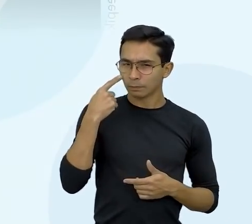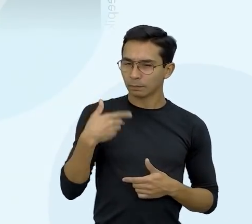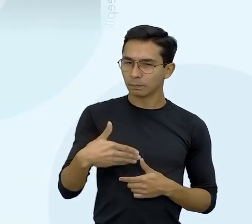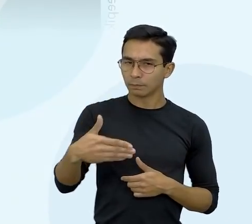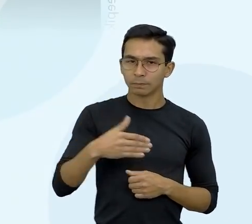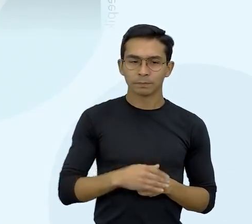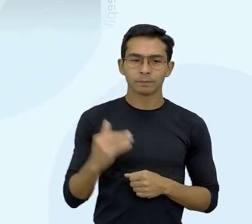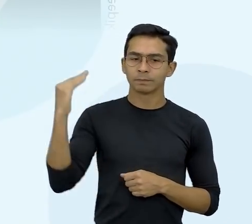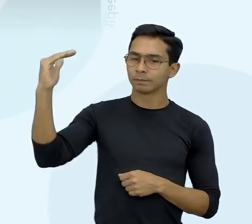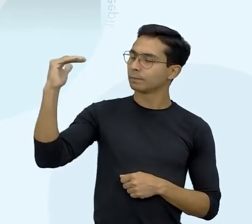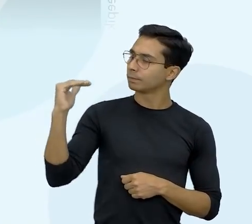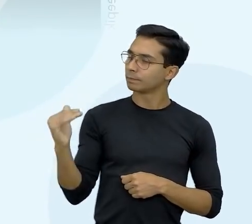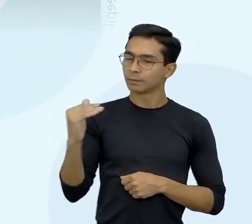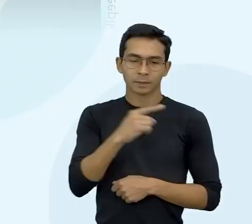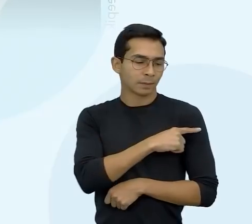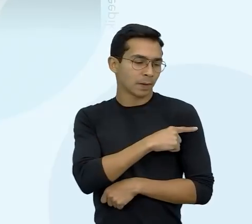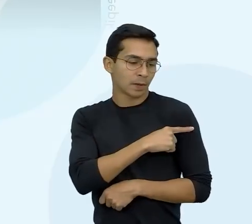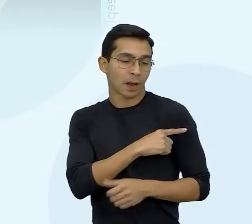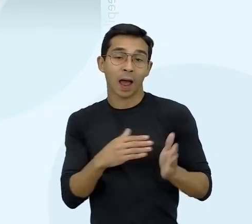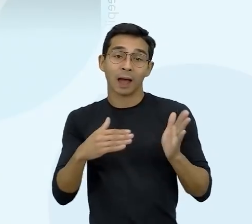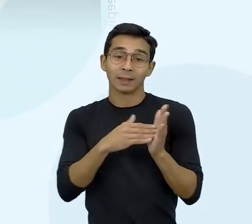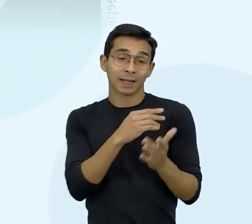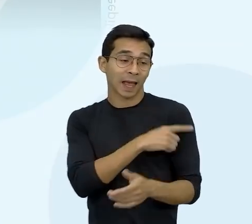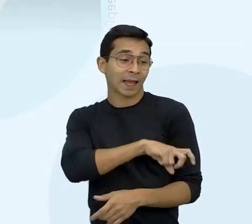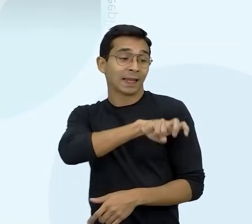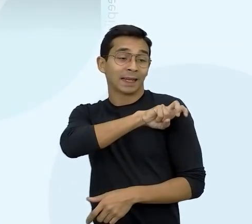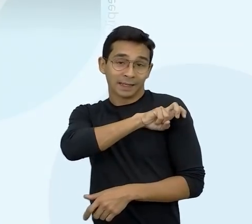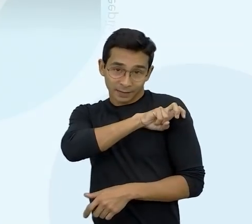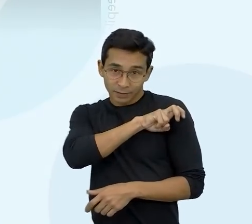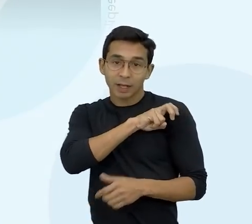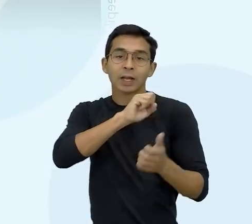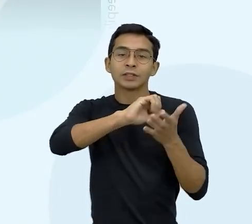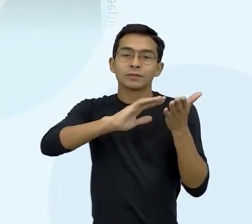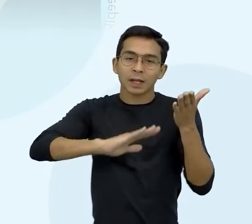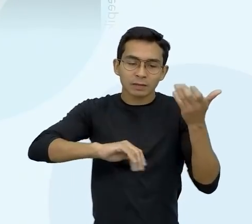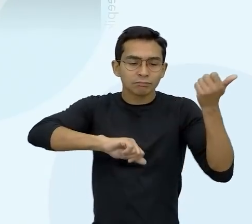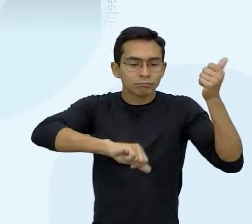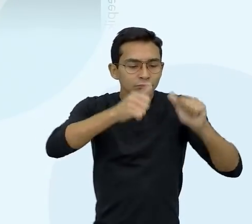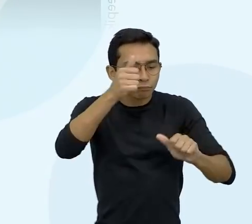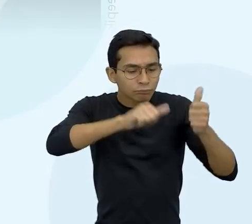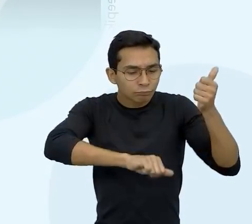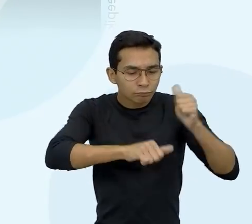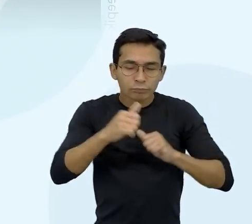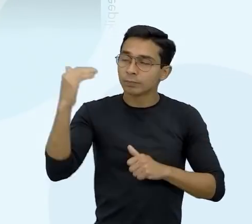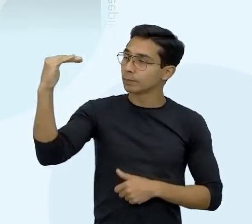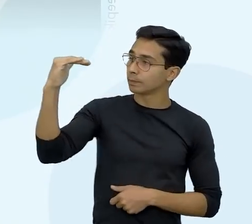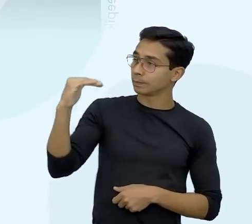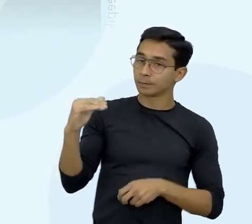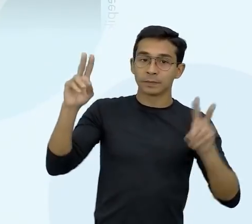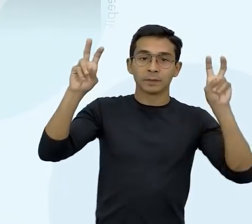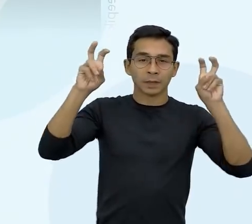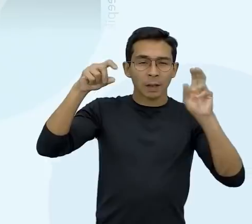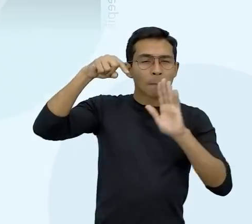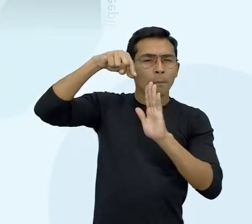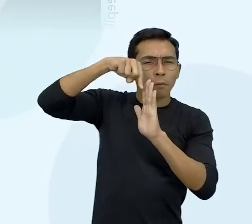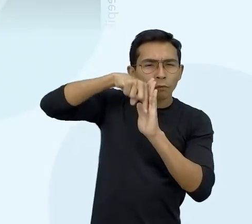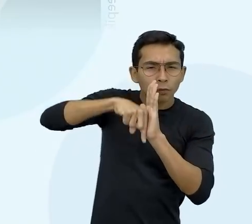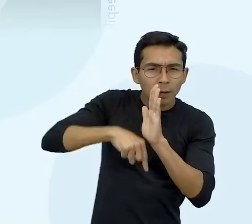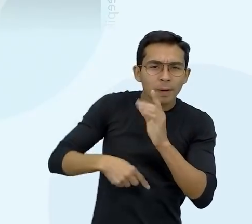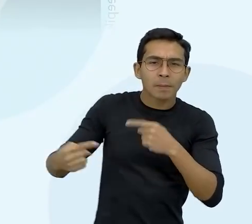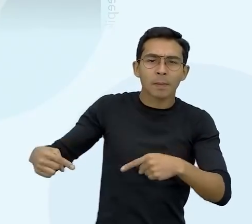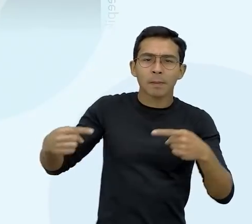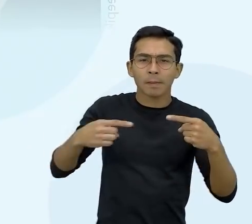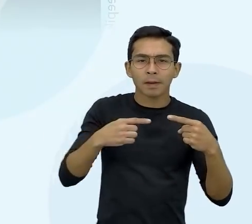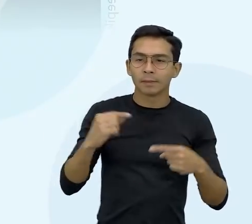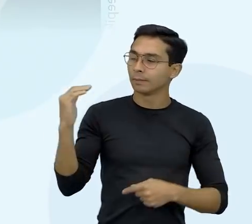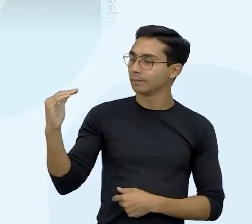atividade do 1º ao 5º ano, uma sugestão para aprofundamento do tema e orientações para que vocês façam o